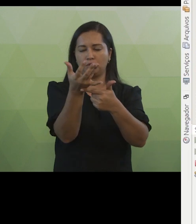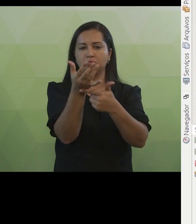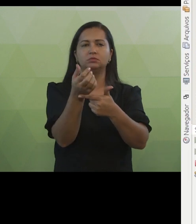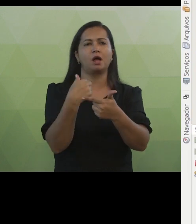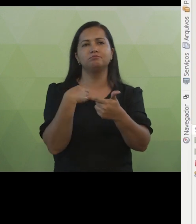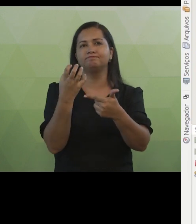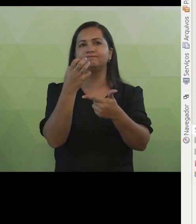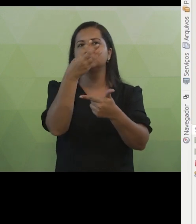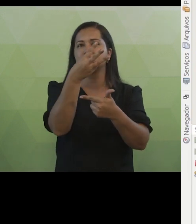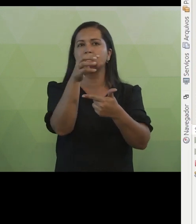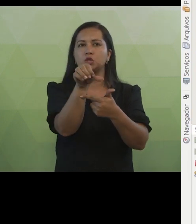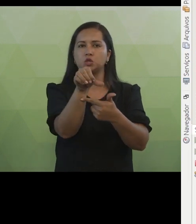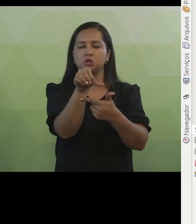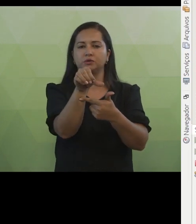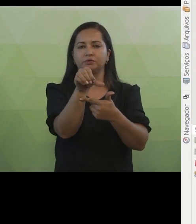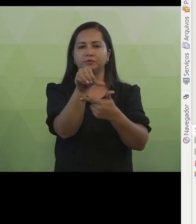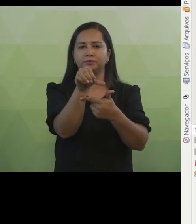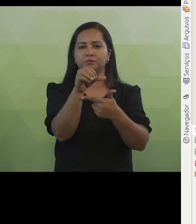39.